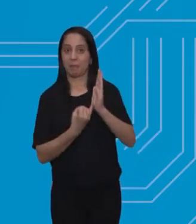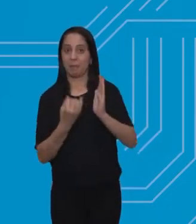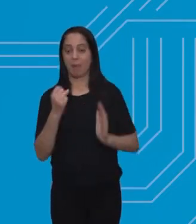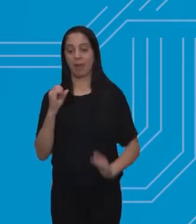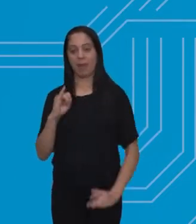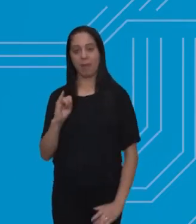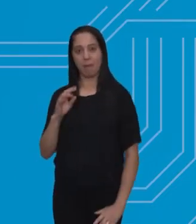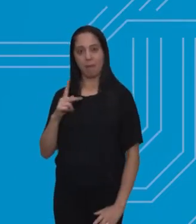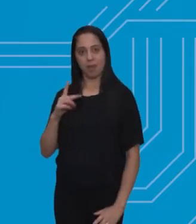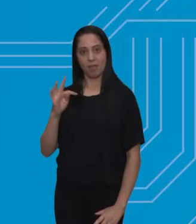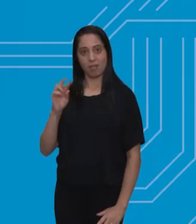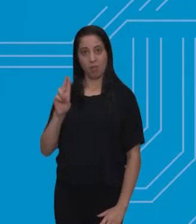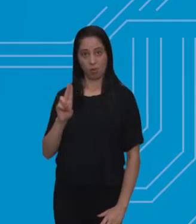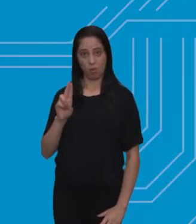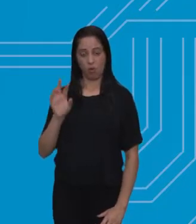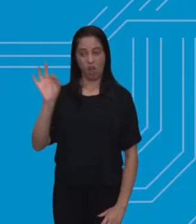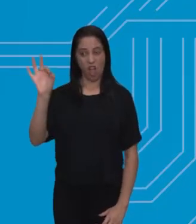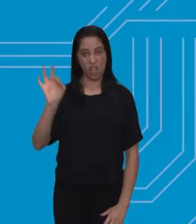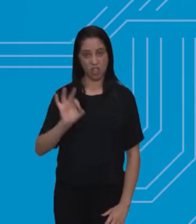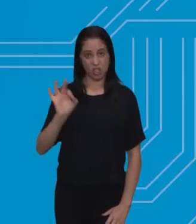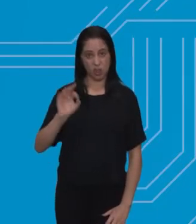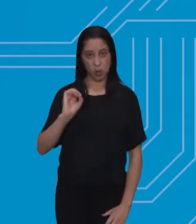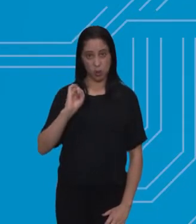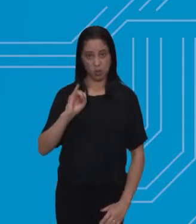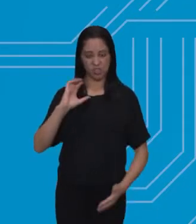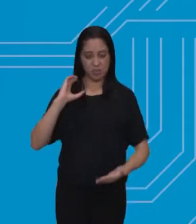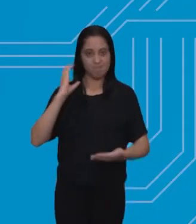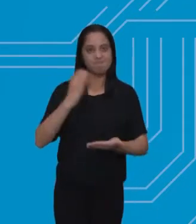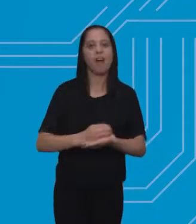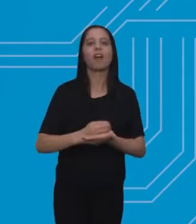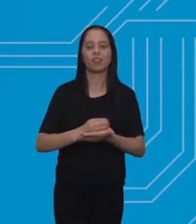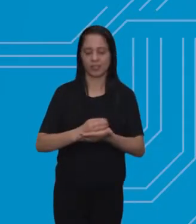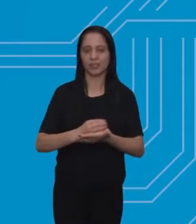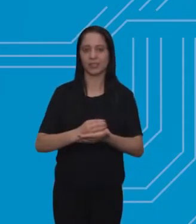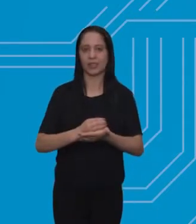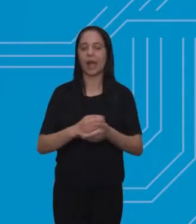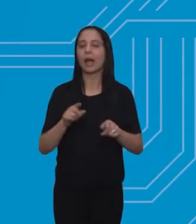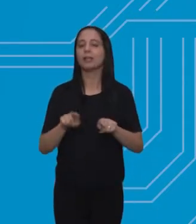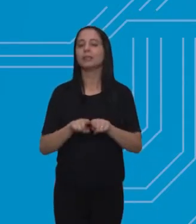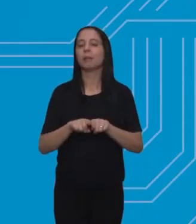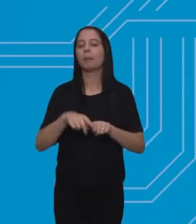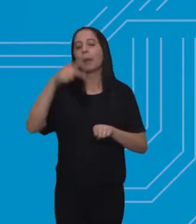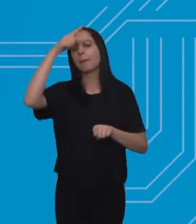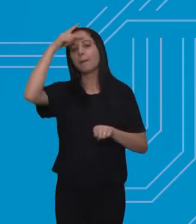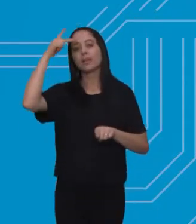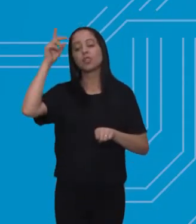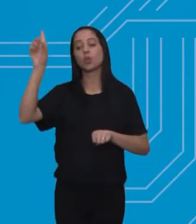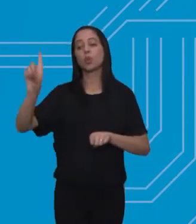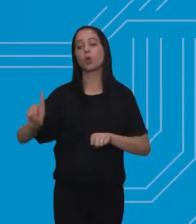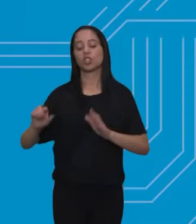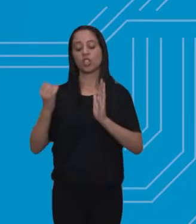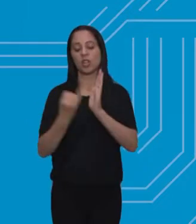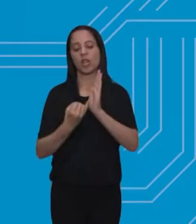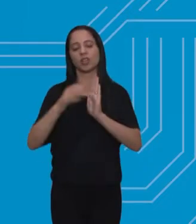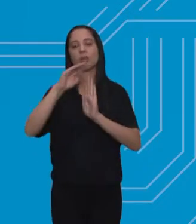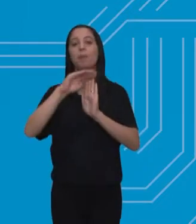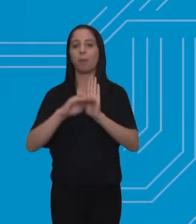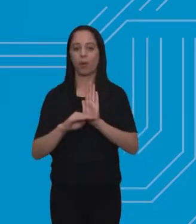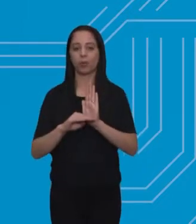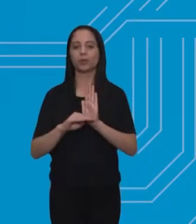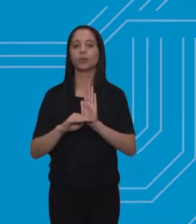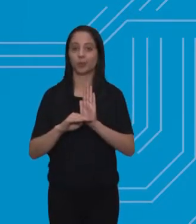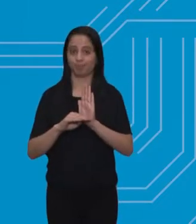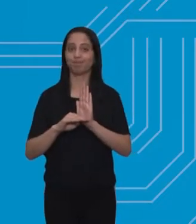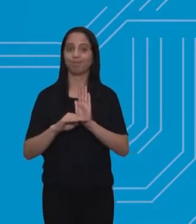do IPTU além do desconto para quem pagar parcela única aqui na cidade algumas pessoas também tem o direito à isenção do